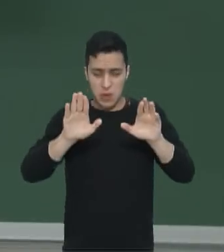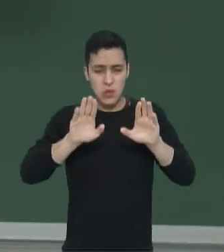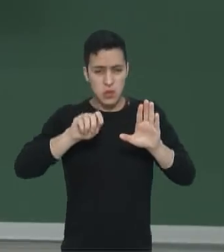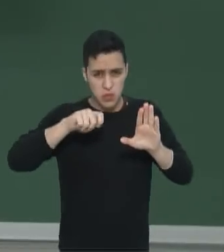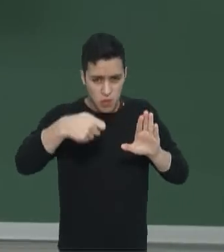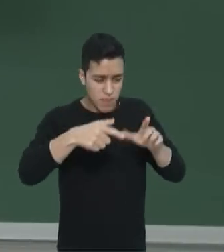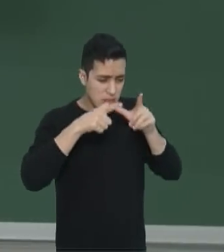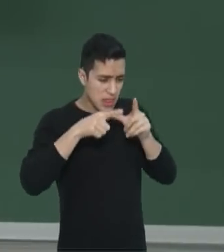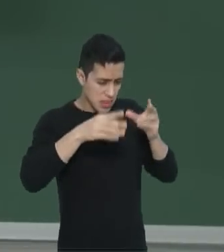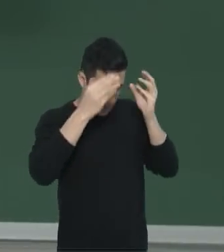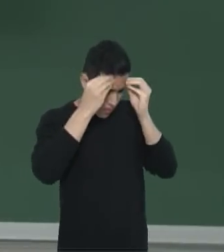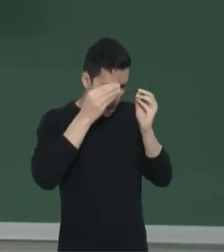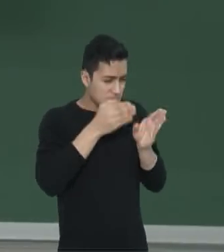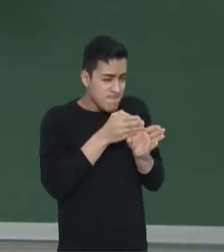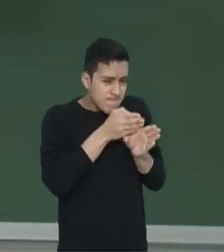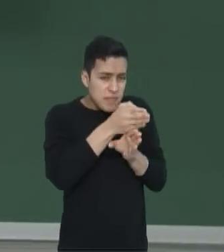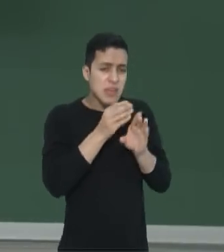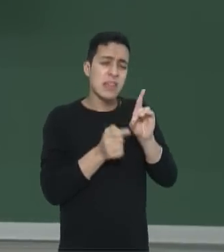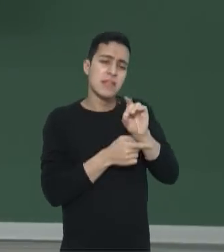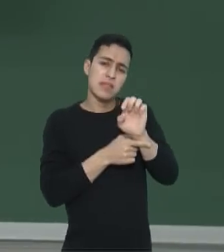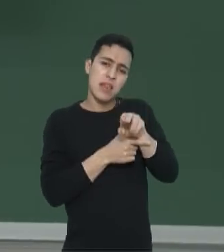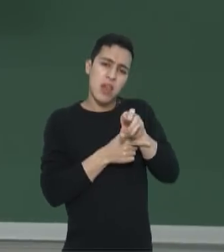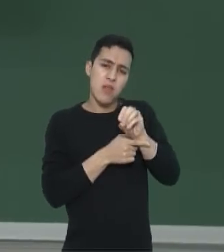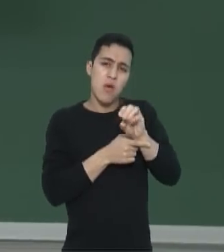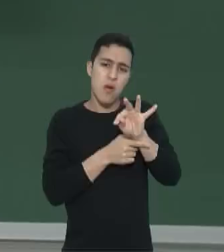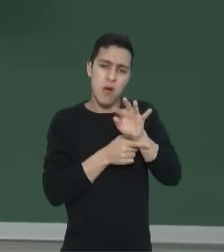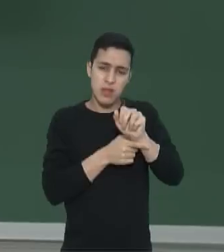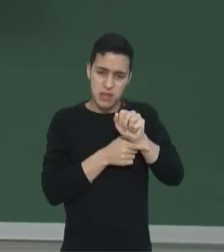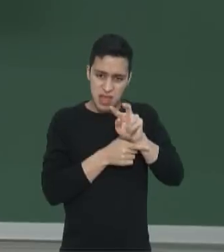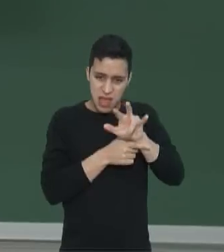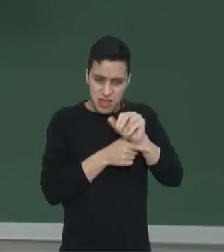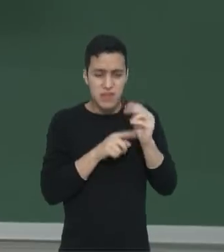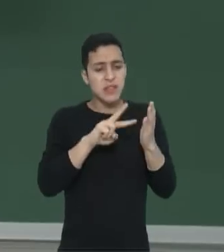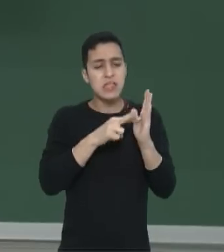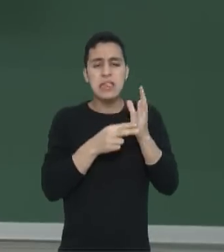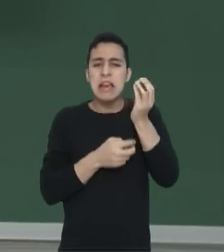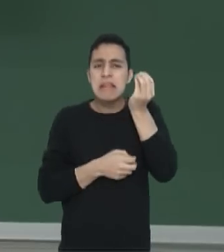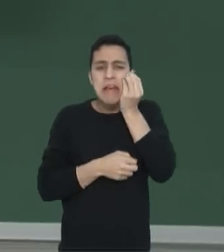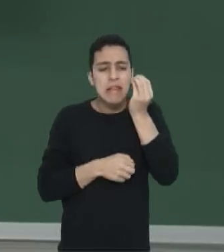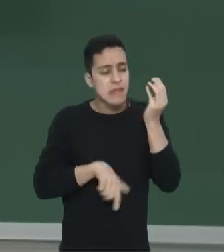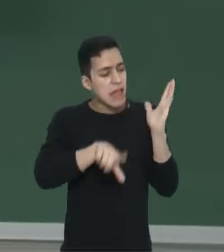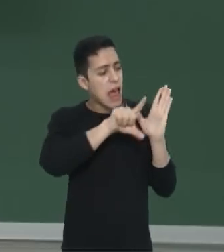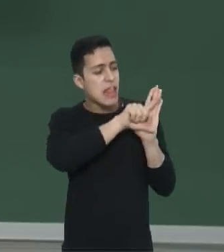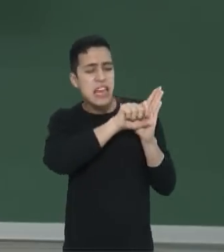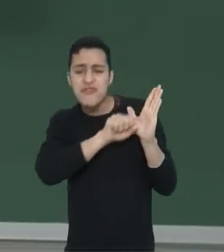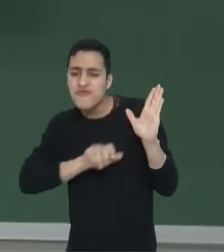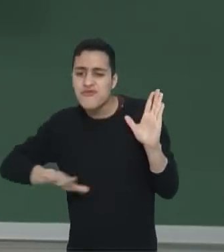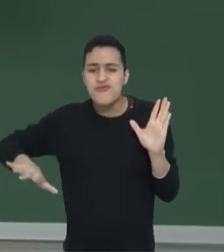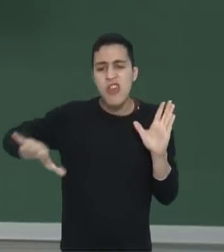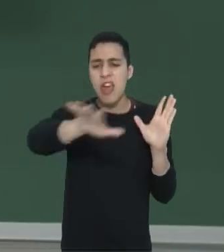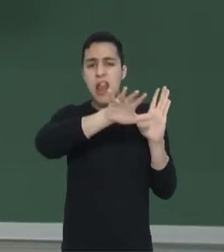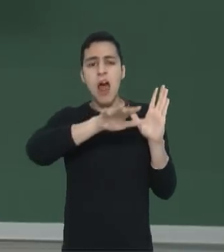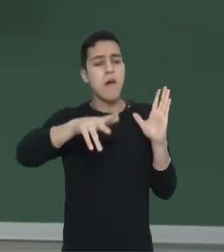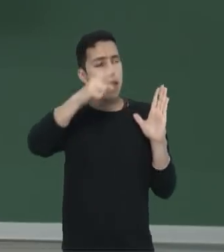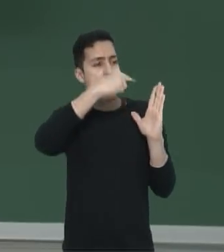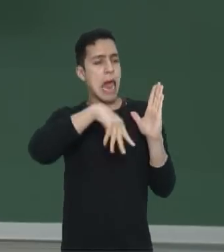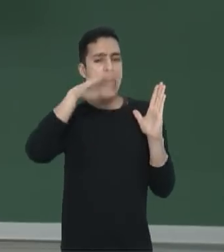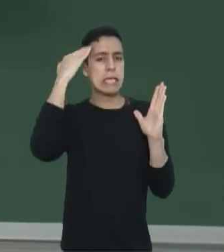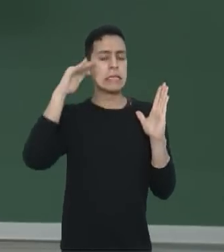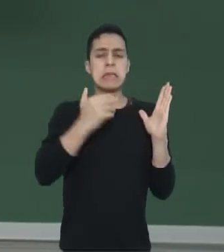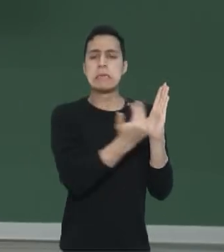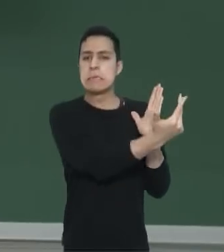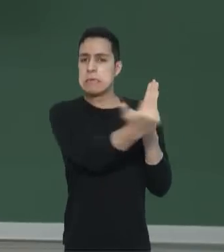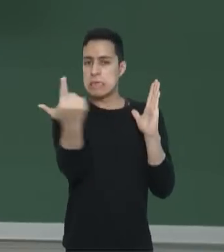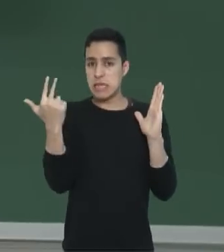linguagem ser denotativa é a ideia de abranger, de buscar um único entendimento da lei. E